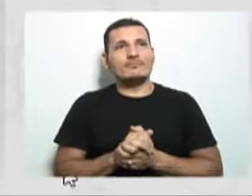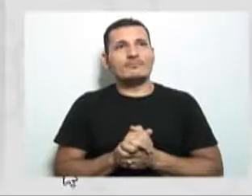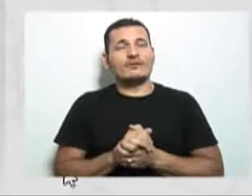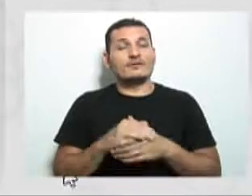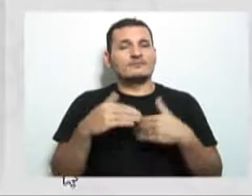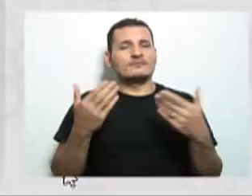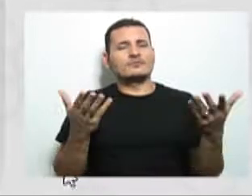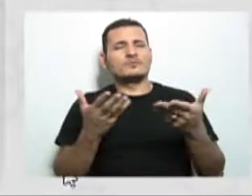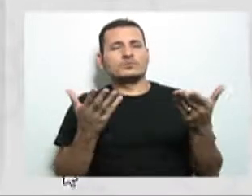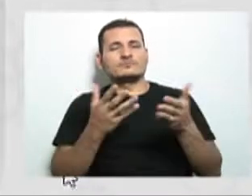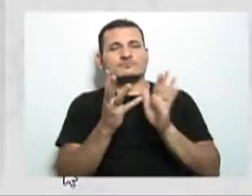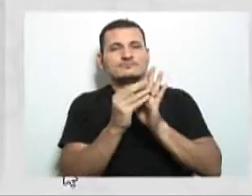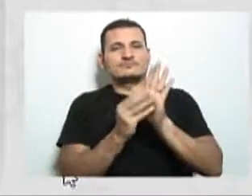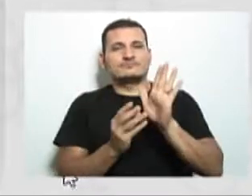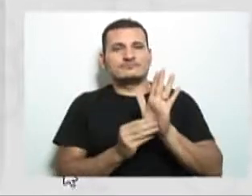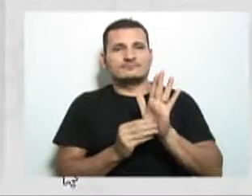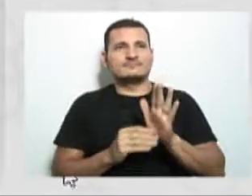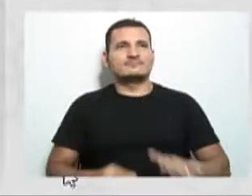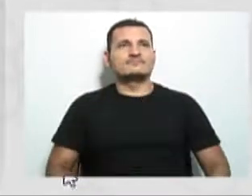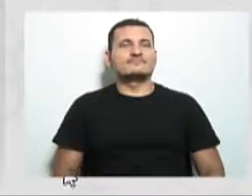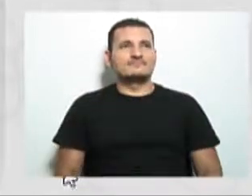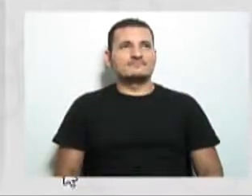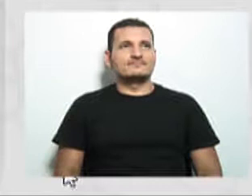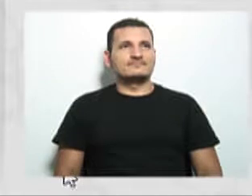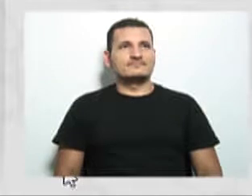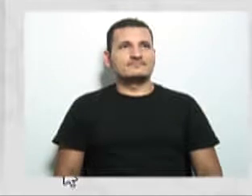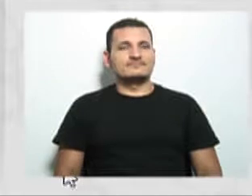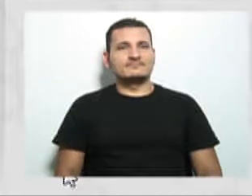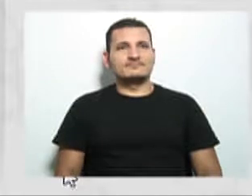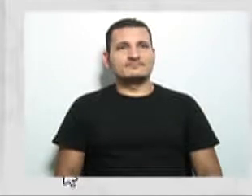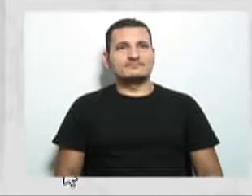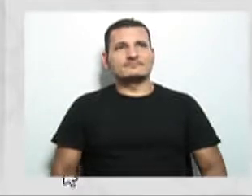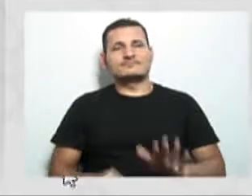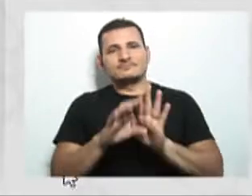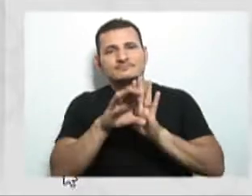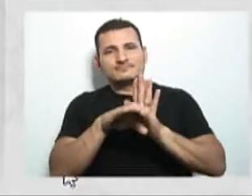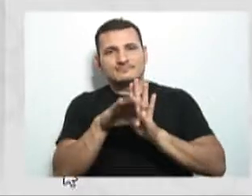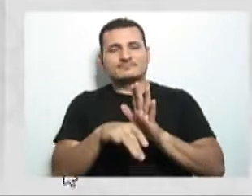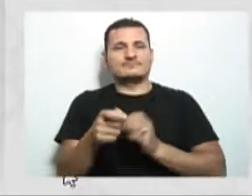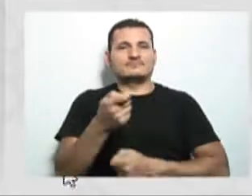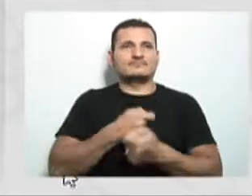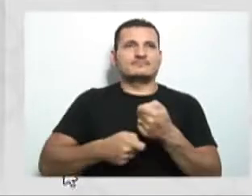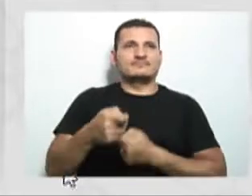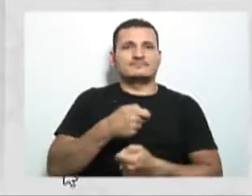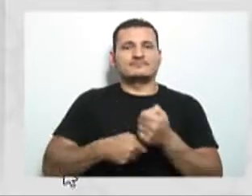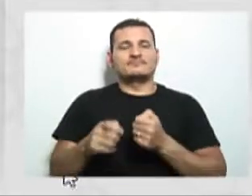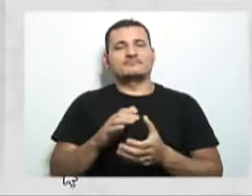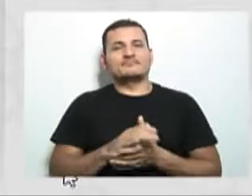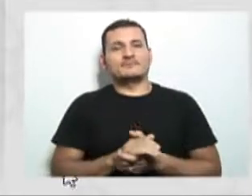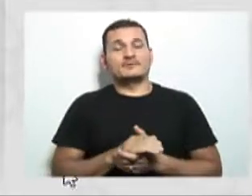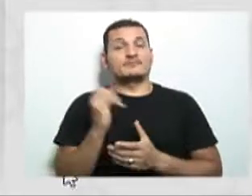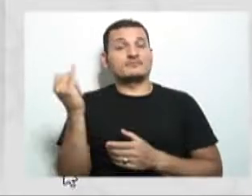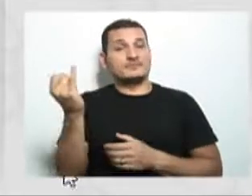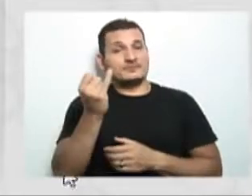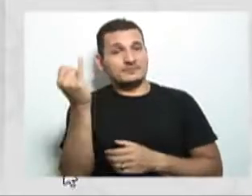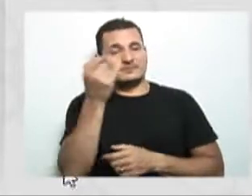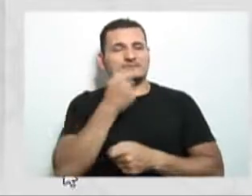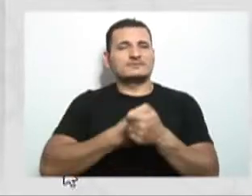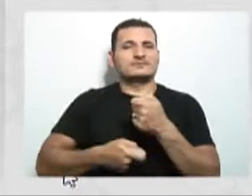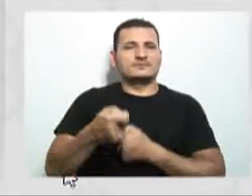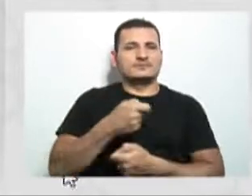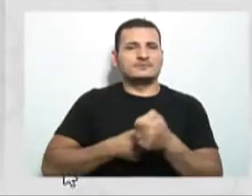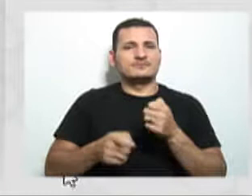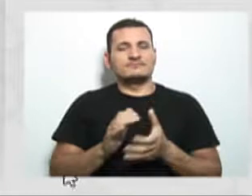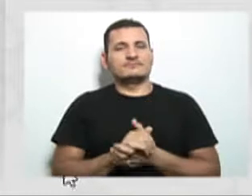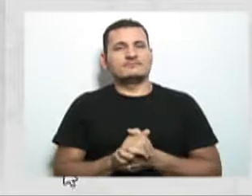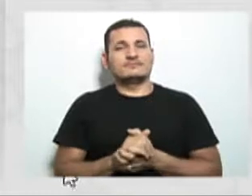nosso dia de hoje? Olha aí o conteúdo de hoje. Conceito de negociação, a importância da negociação e